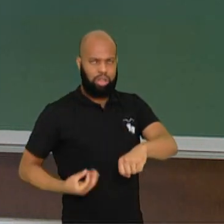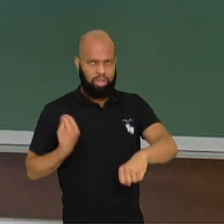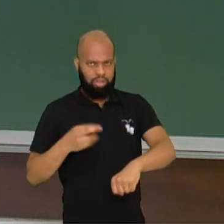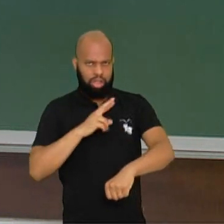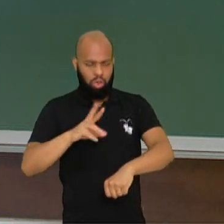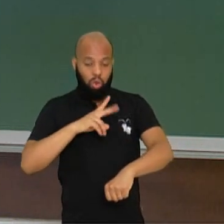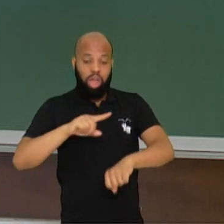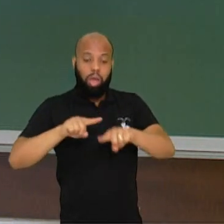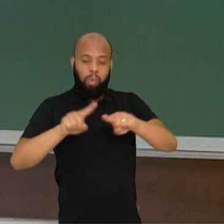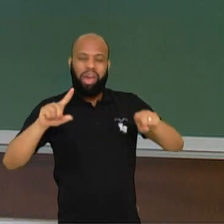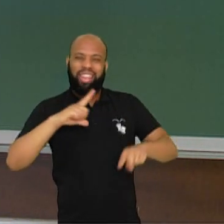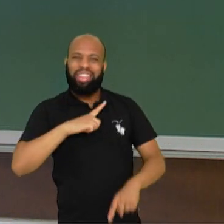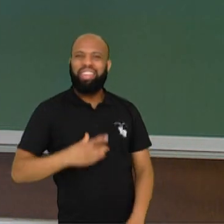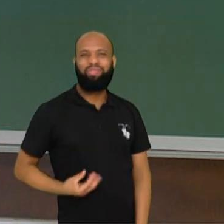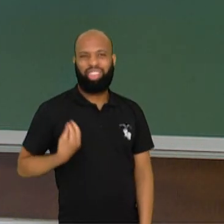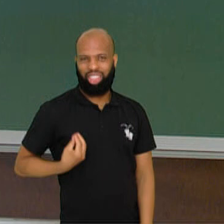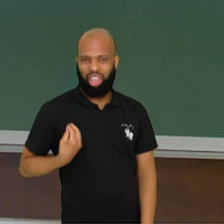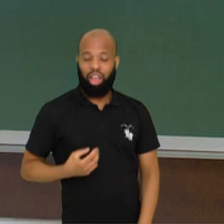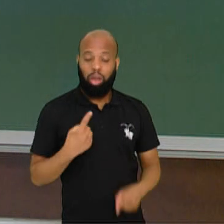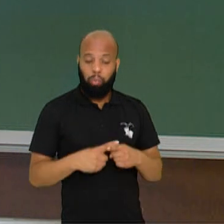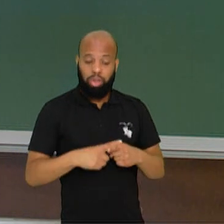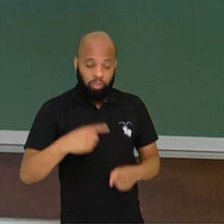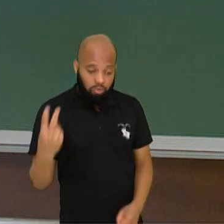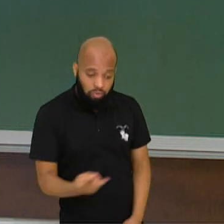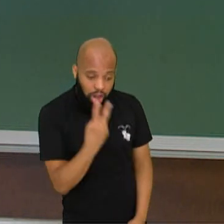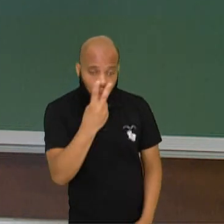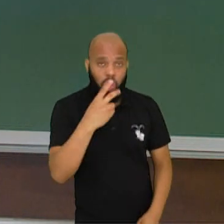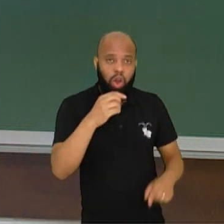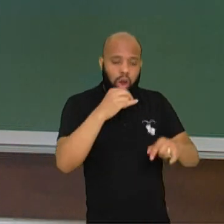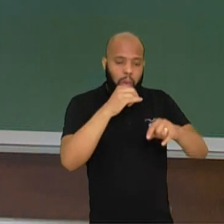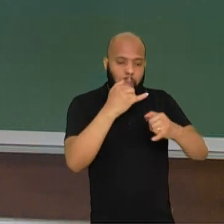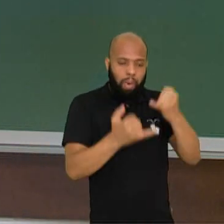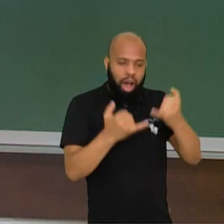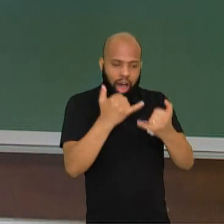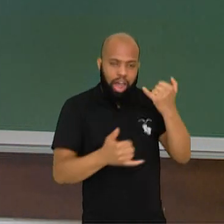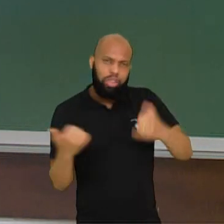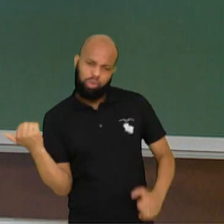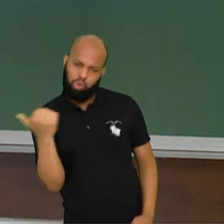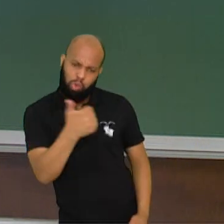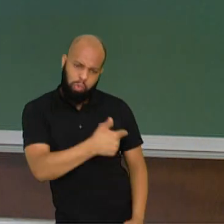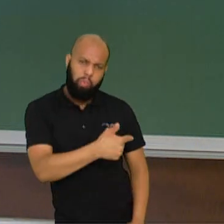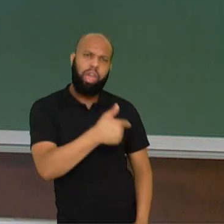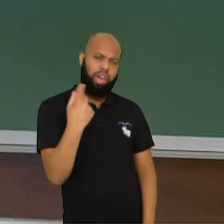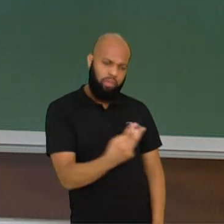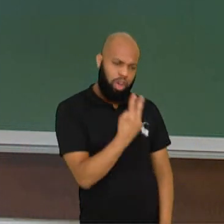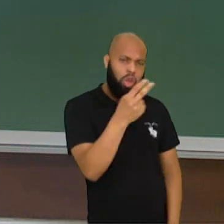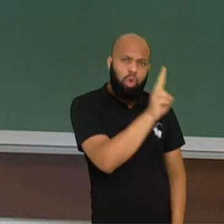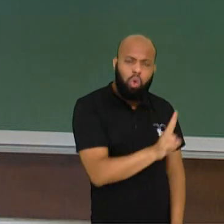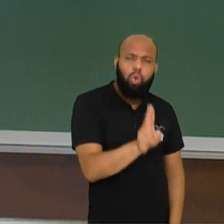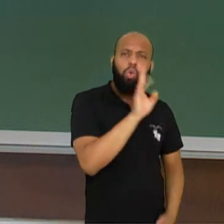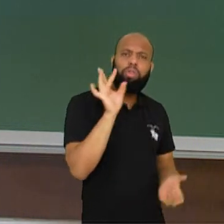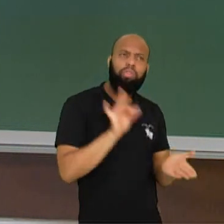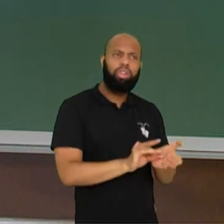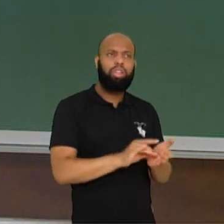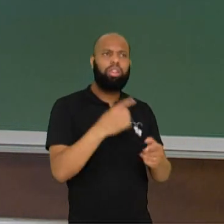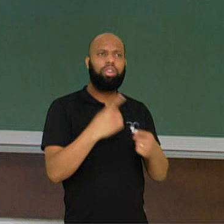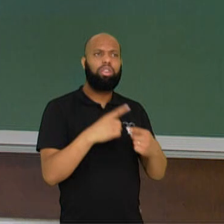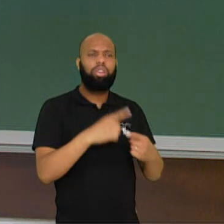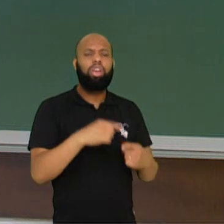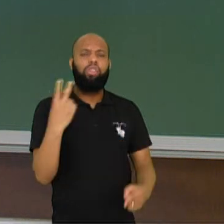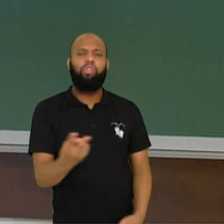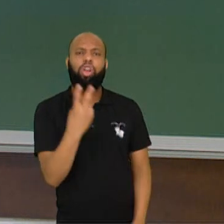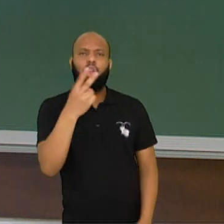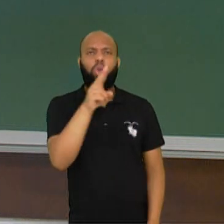ganha vida. Seu valor torna-se superior ao valor de uso. O valor de uso é